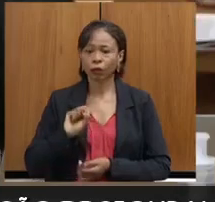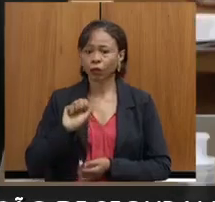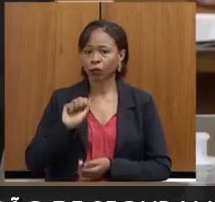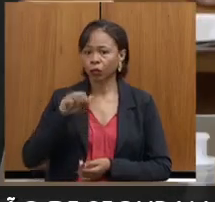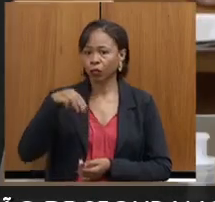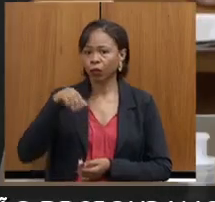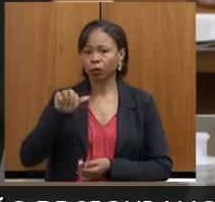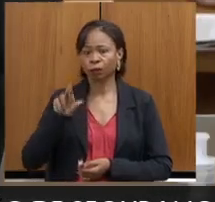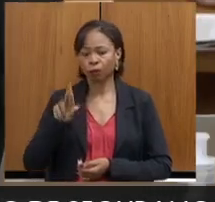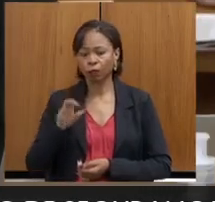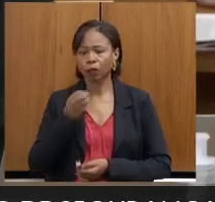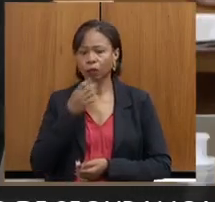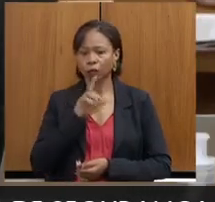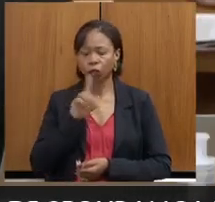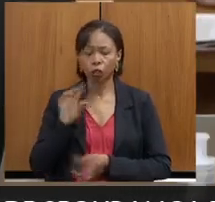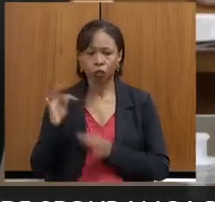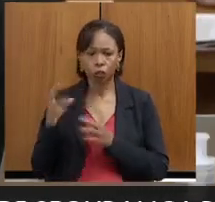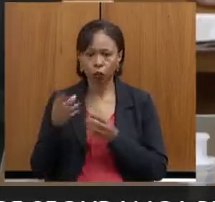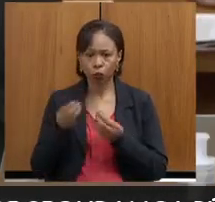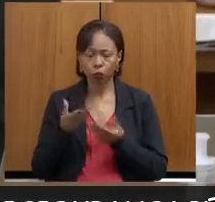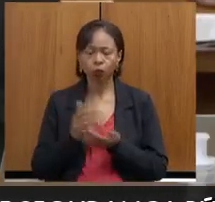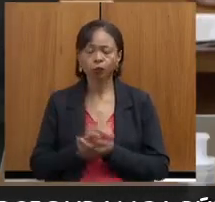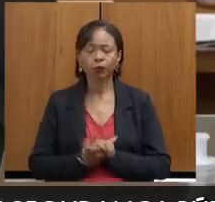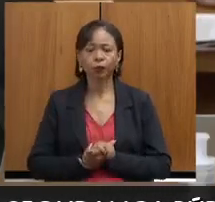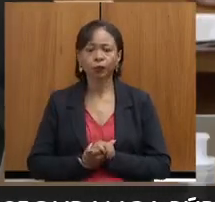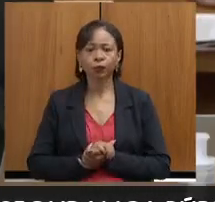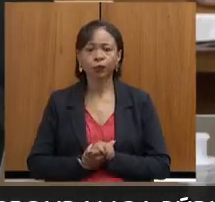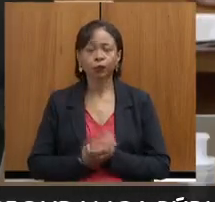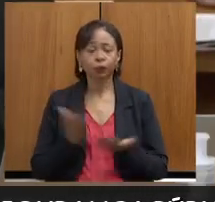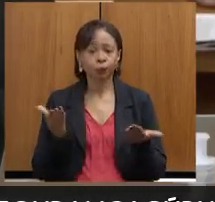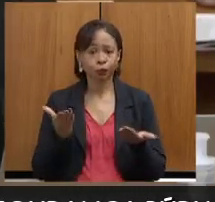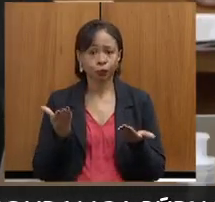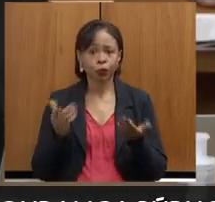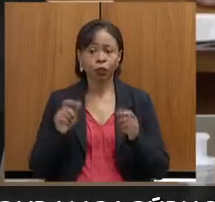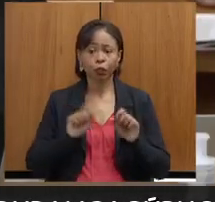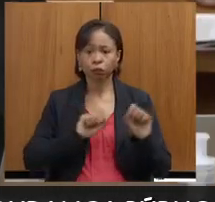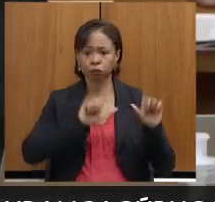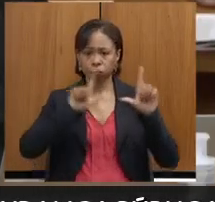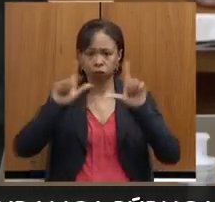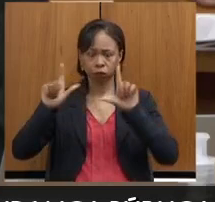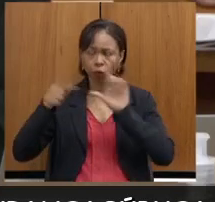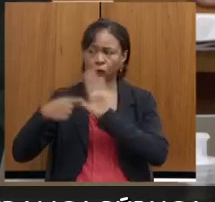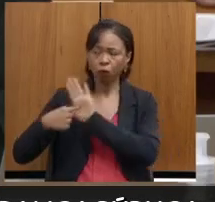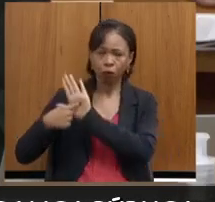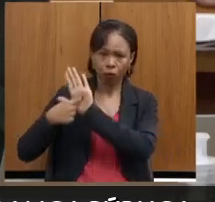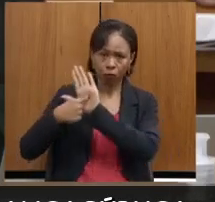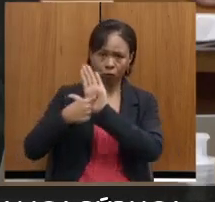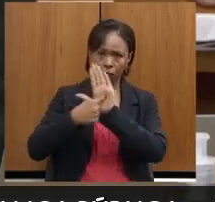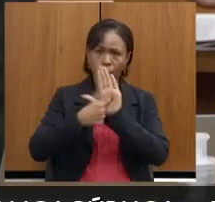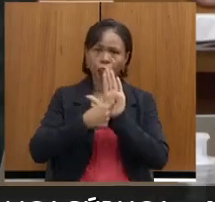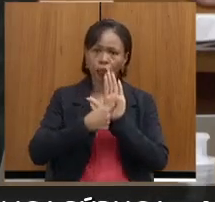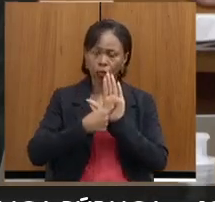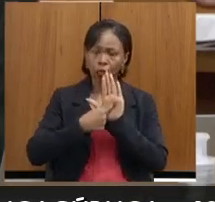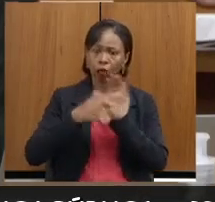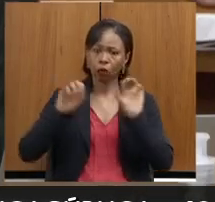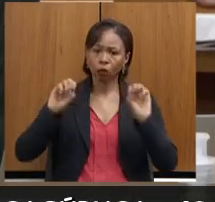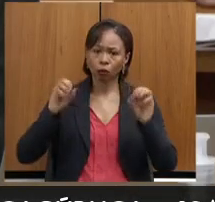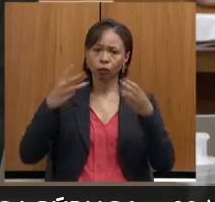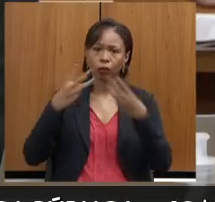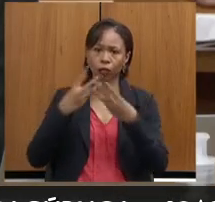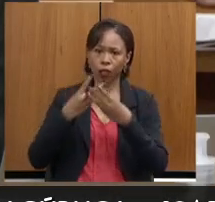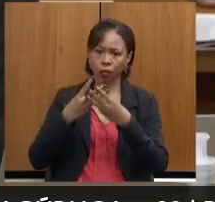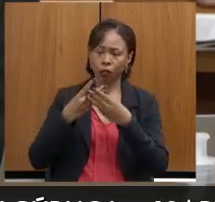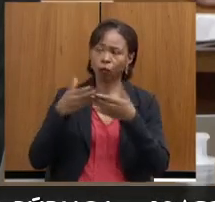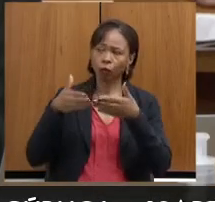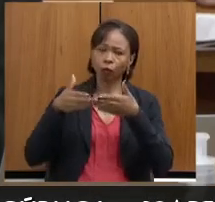Samir então nós temos aqui uma apresentação que contém alguns lances Eu gostaria de